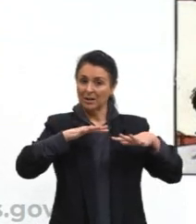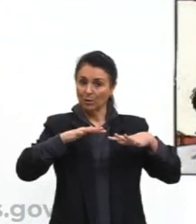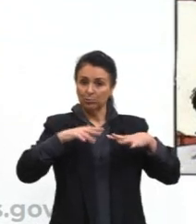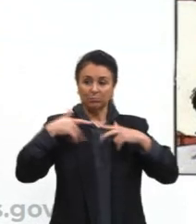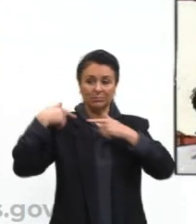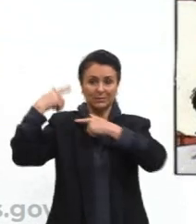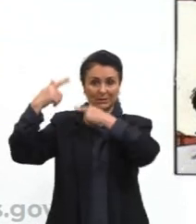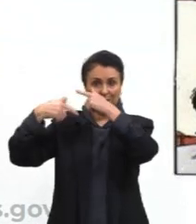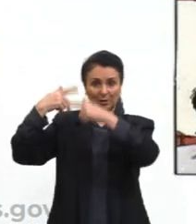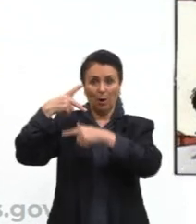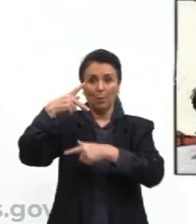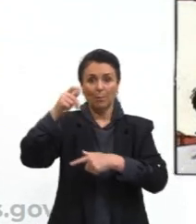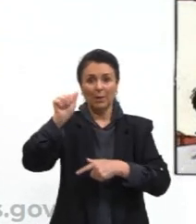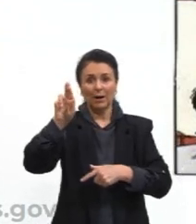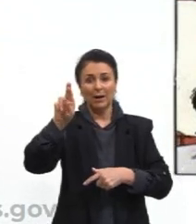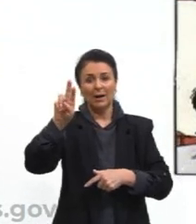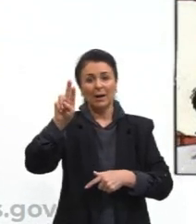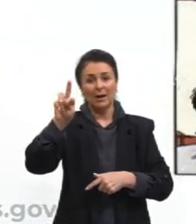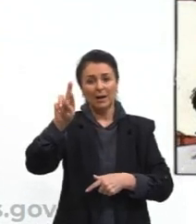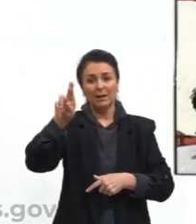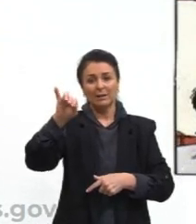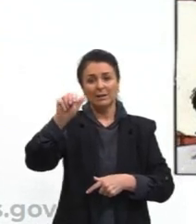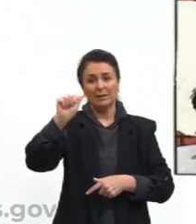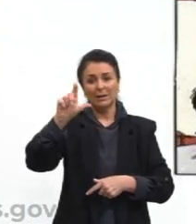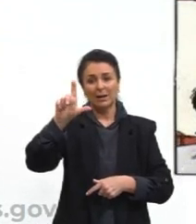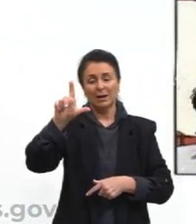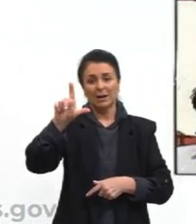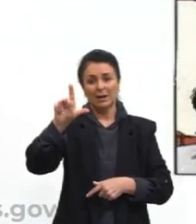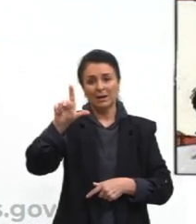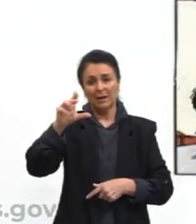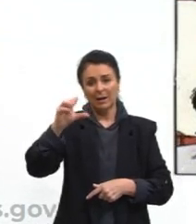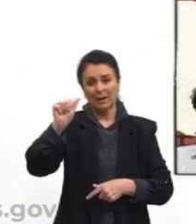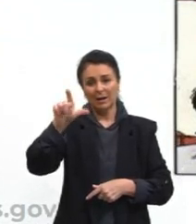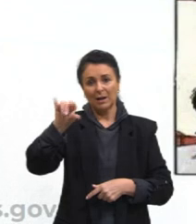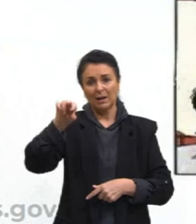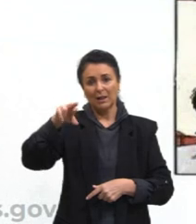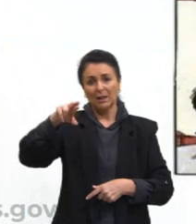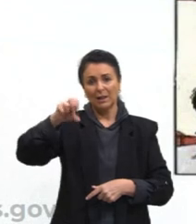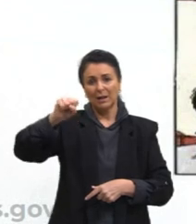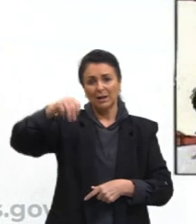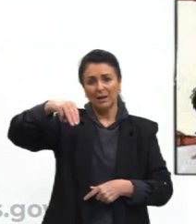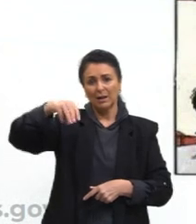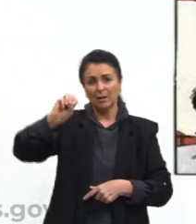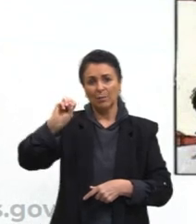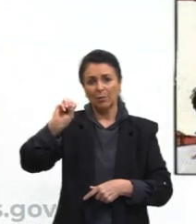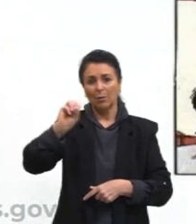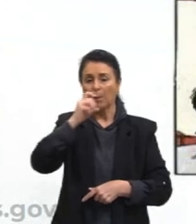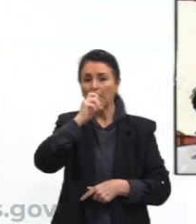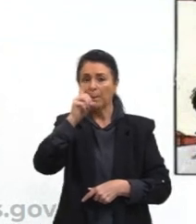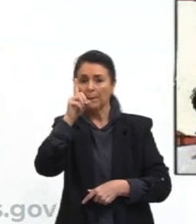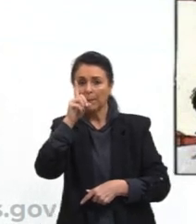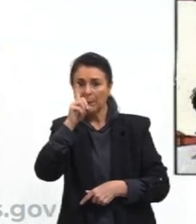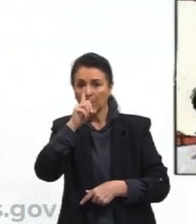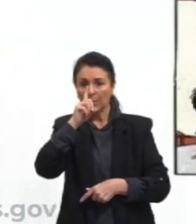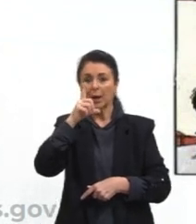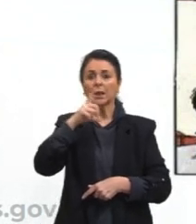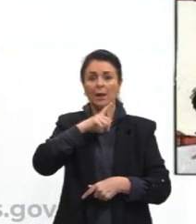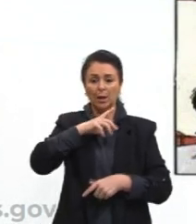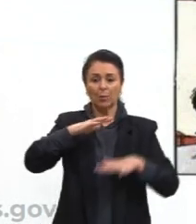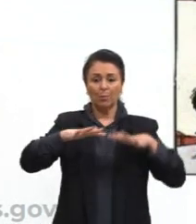kalista na exemplo da família os pais têm as tem esse essa ação